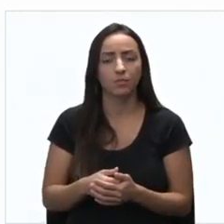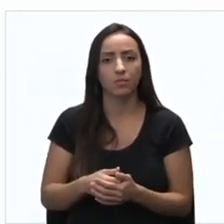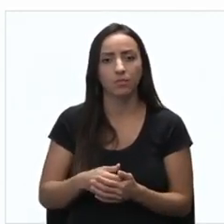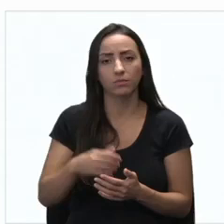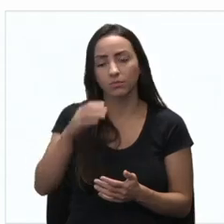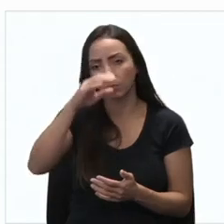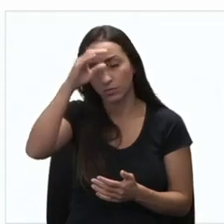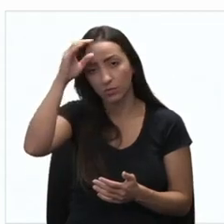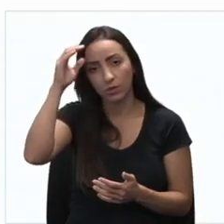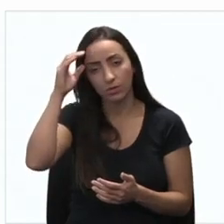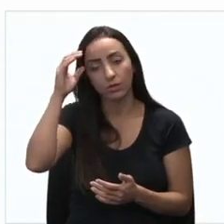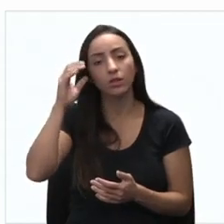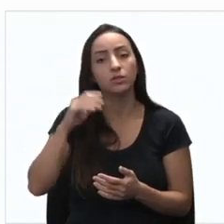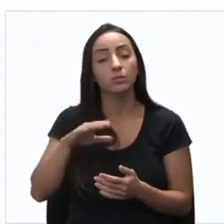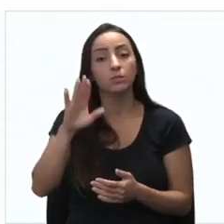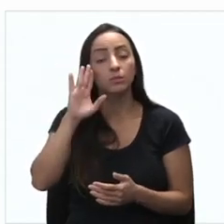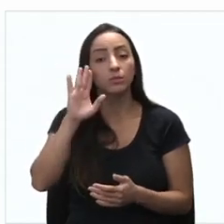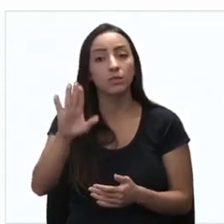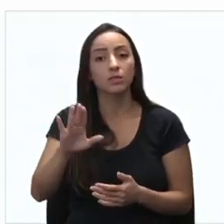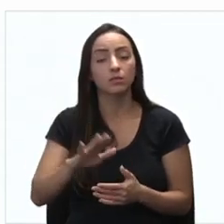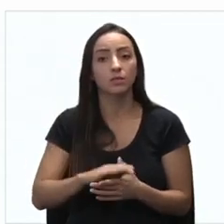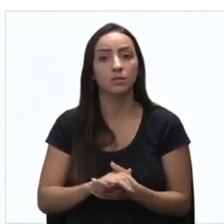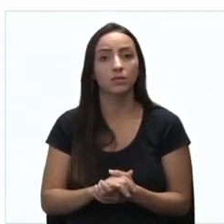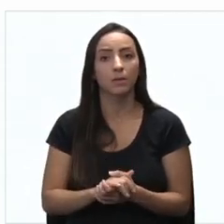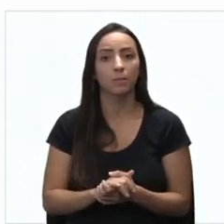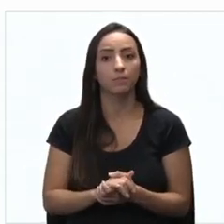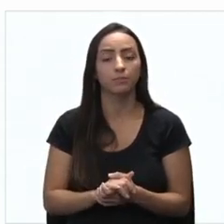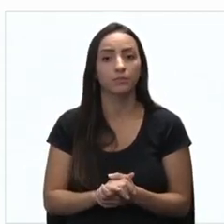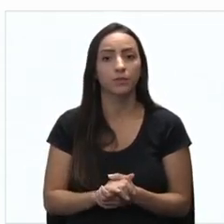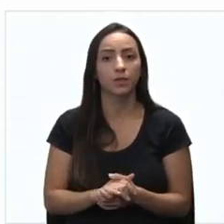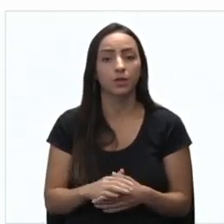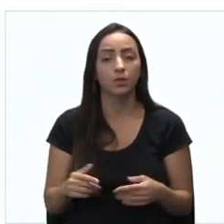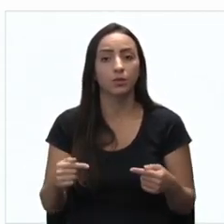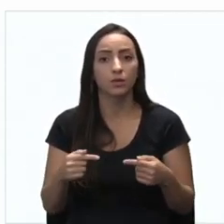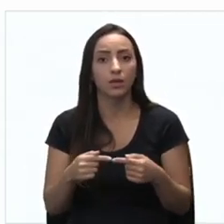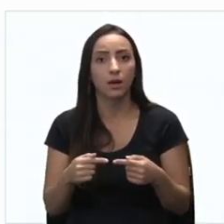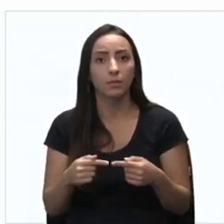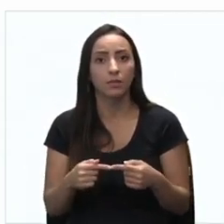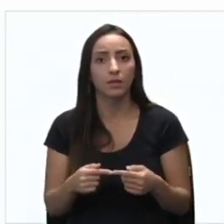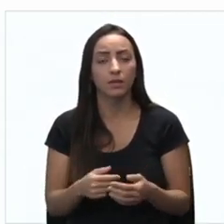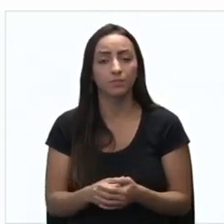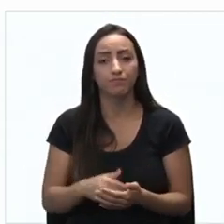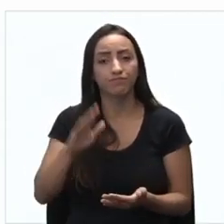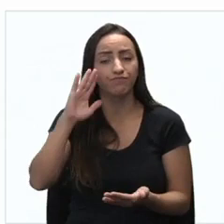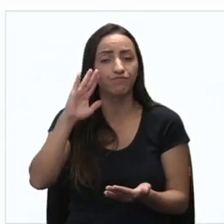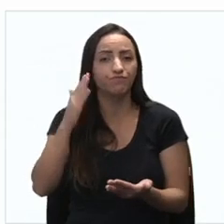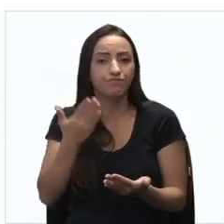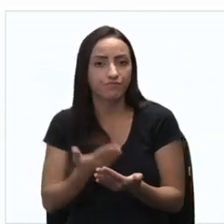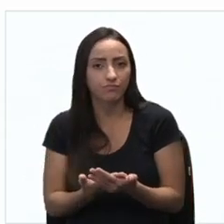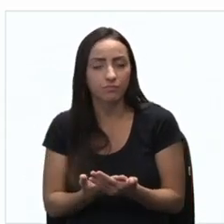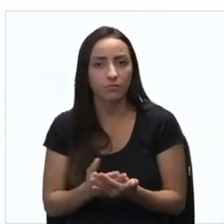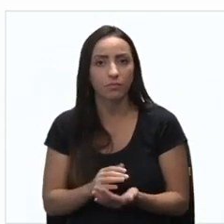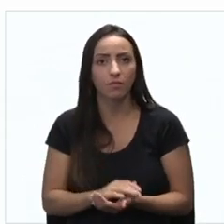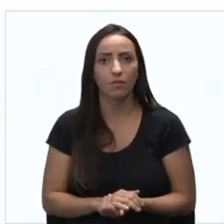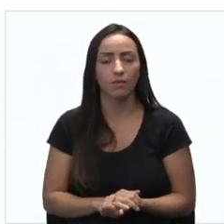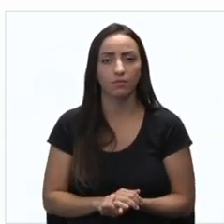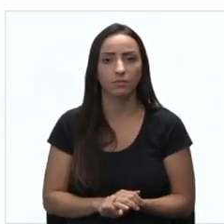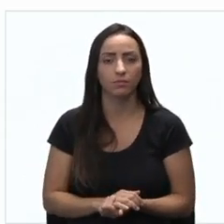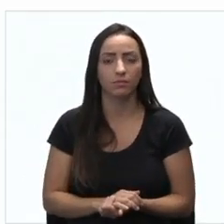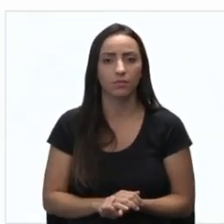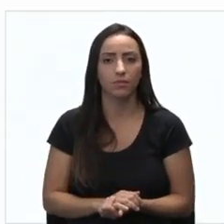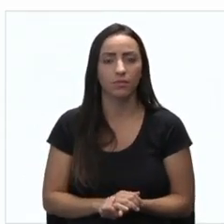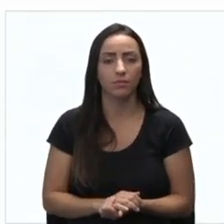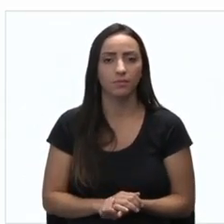cliente, principalmente, né, referindo-se à relação de confiança, né,